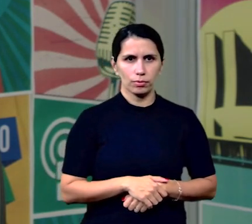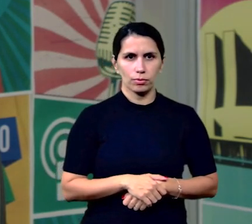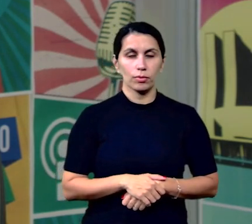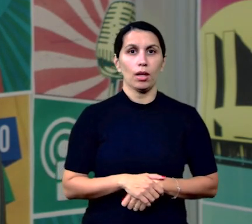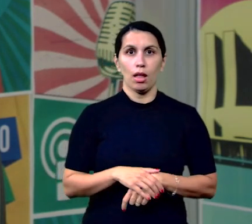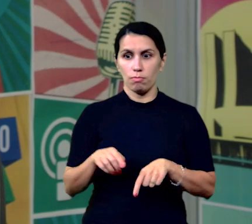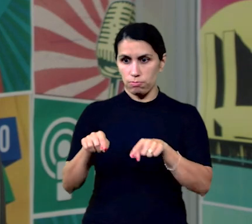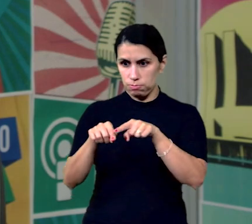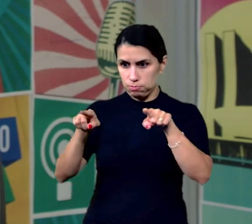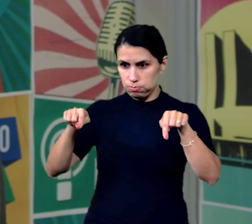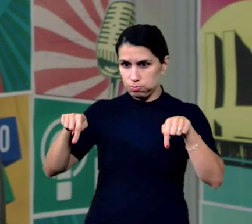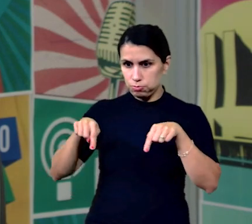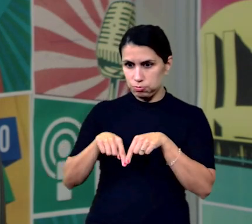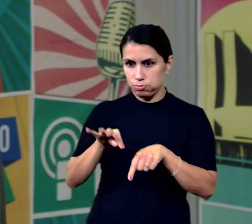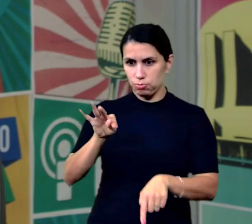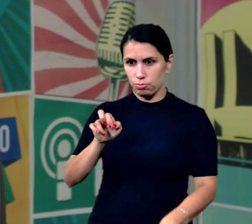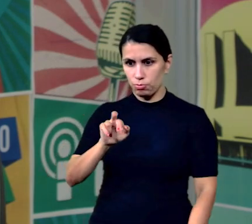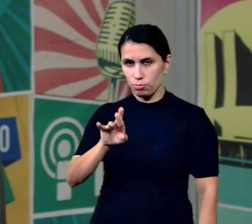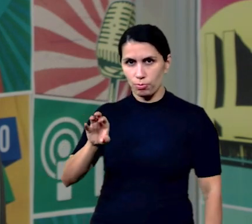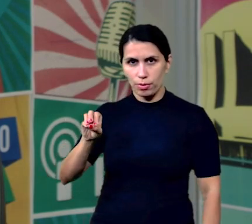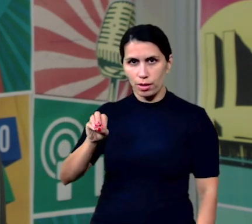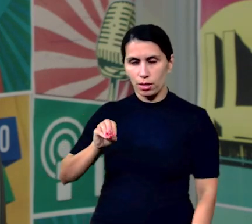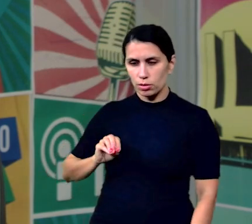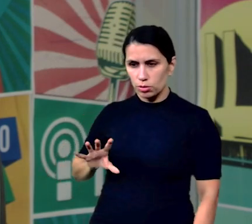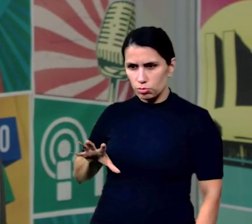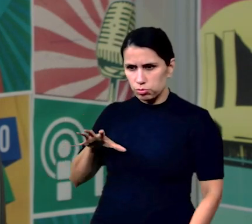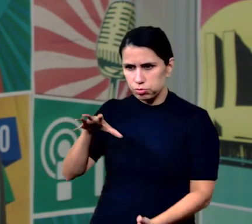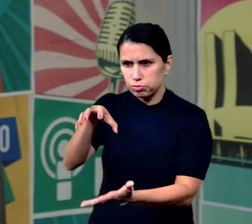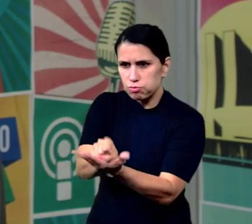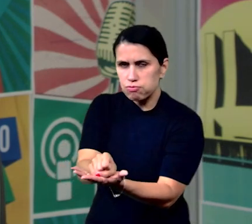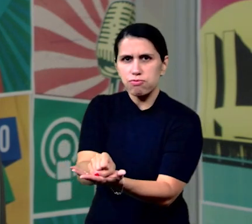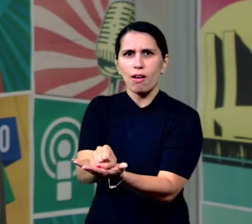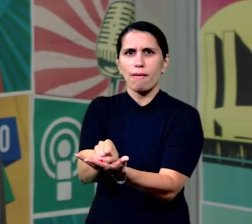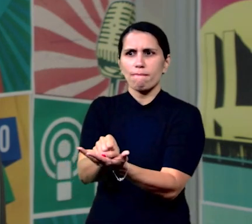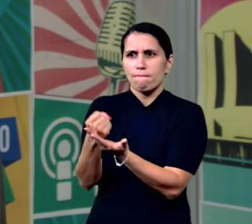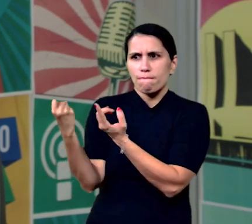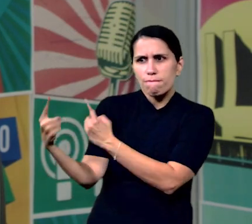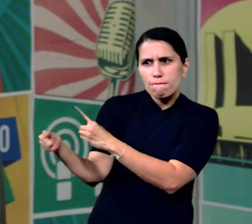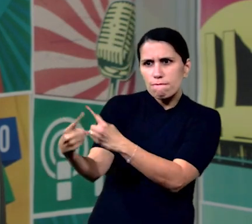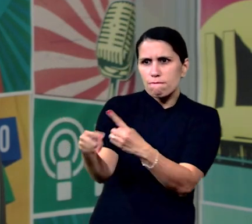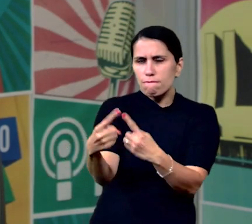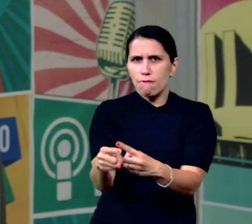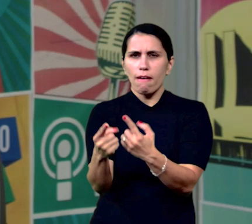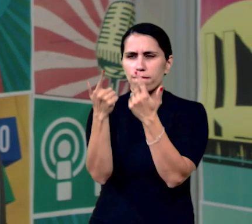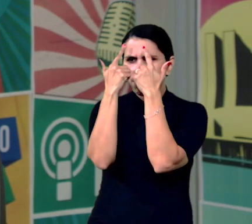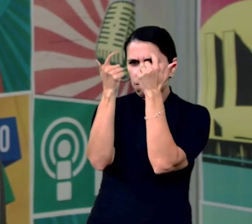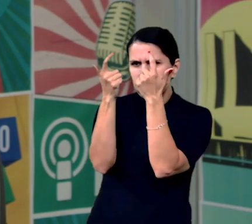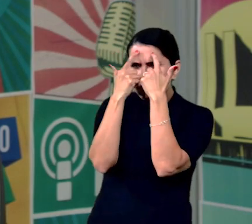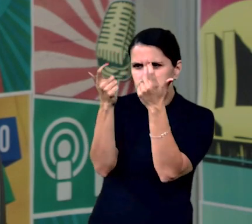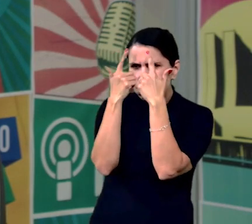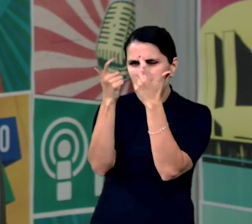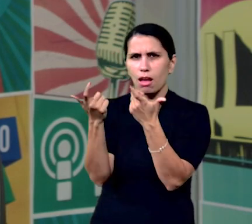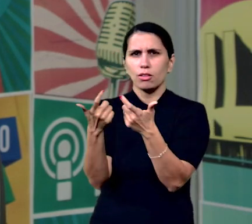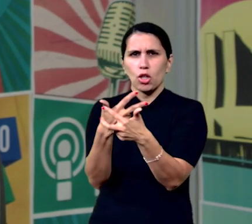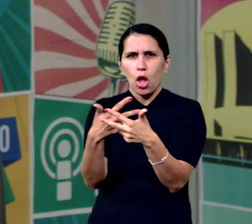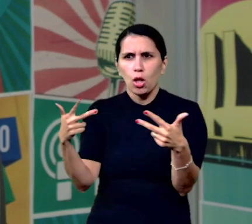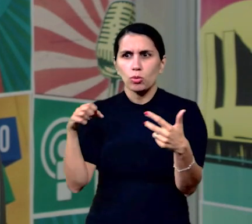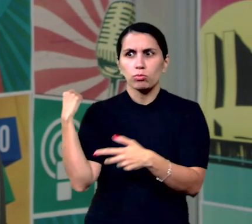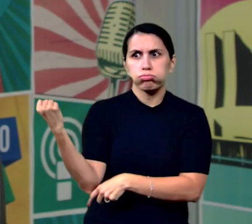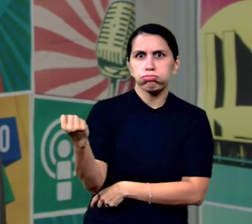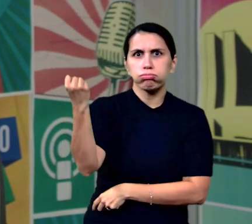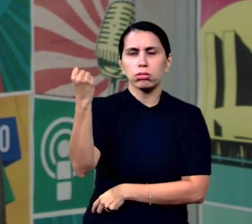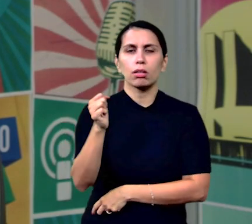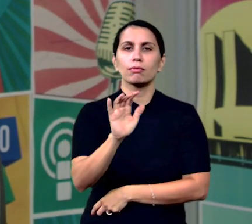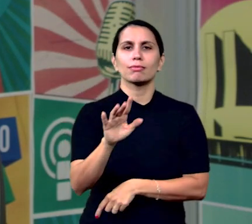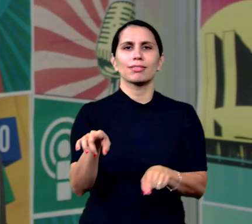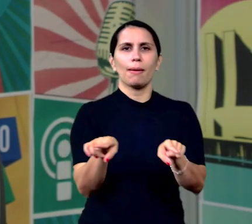espaços sagrados e promover atos, de violência muito sérias, mas também sobre o Estado, né, sobre